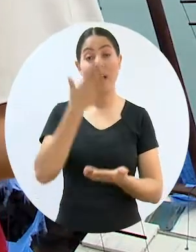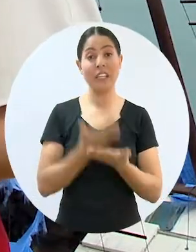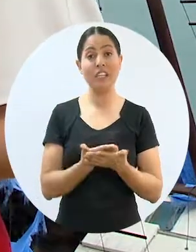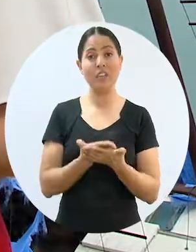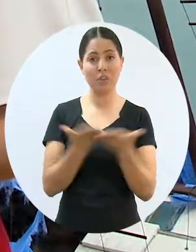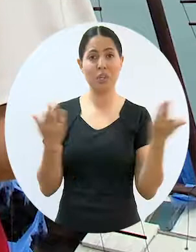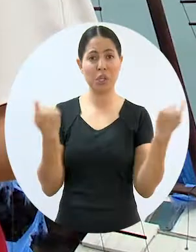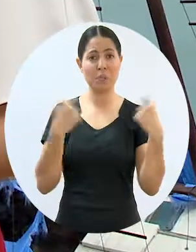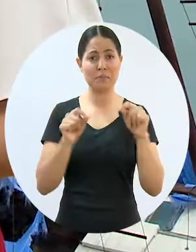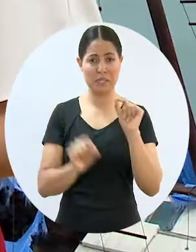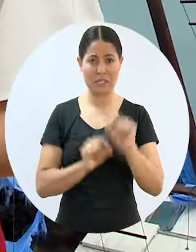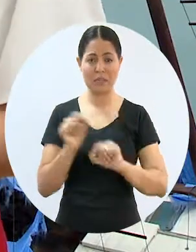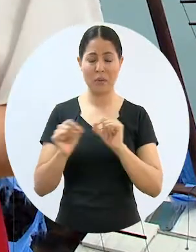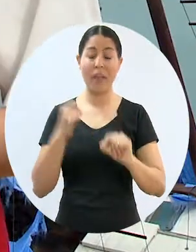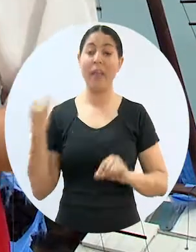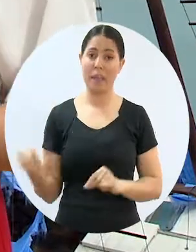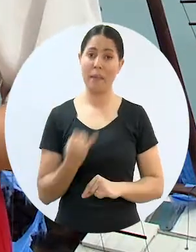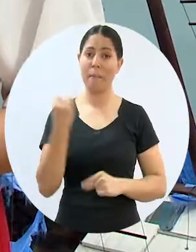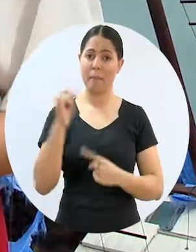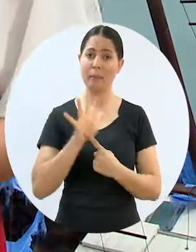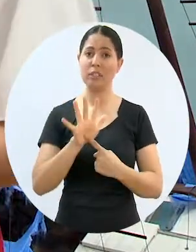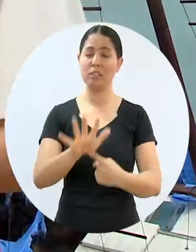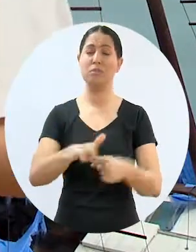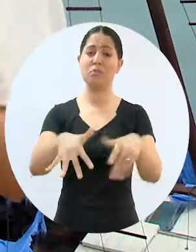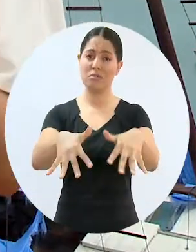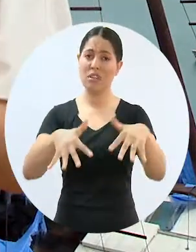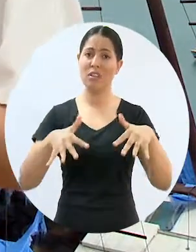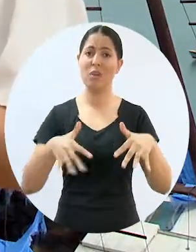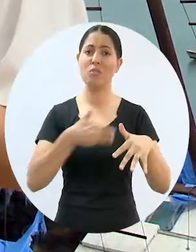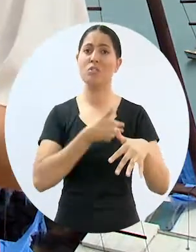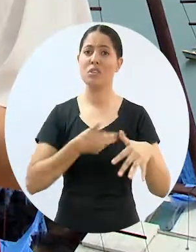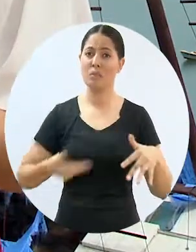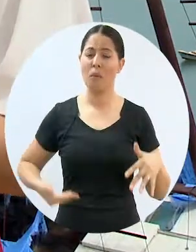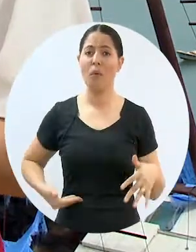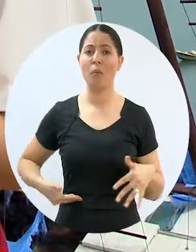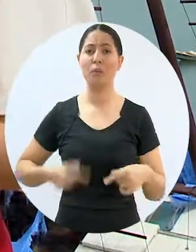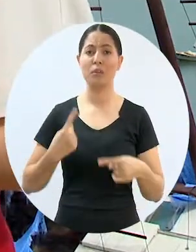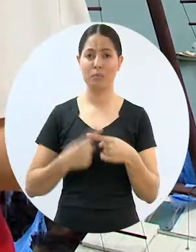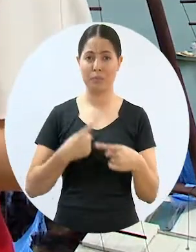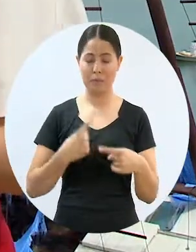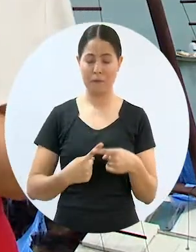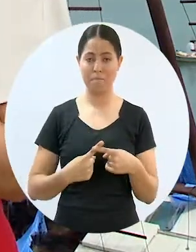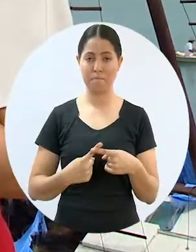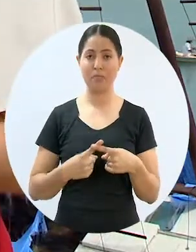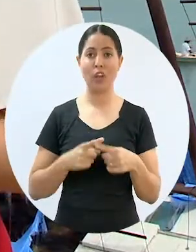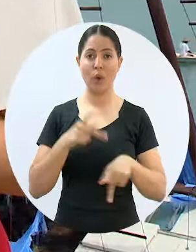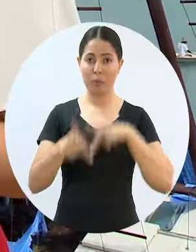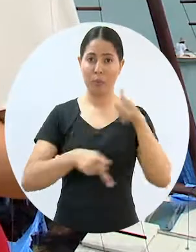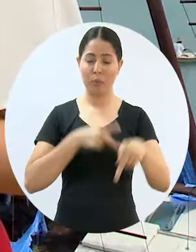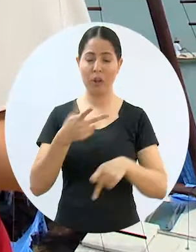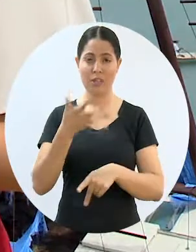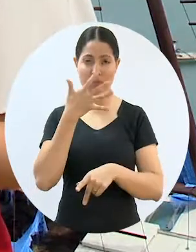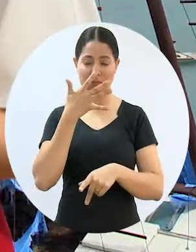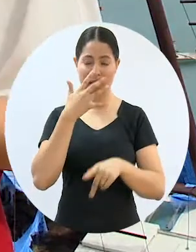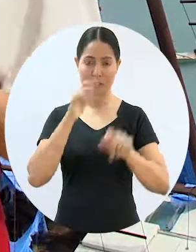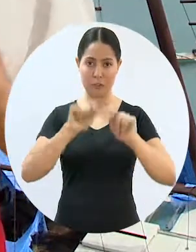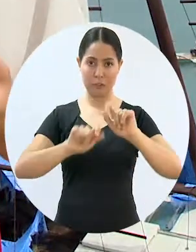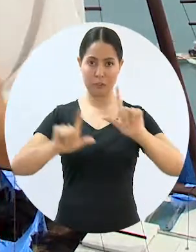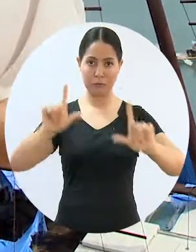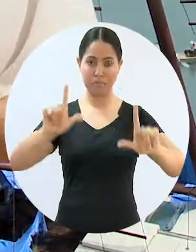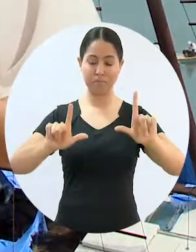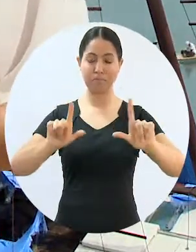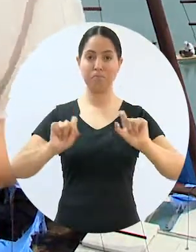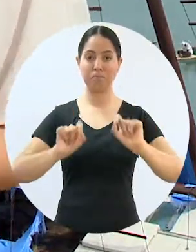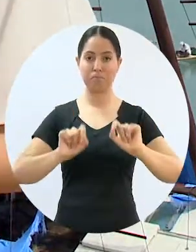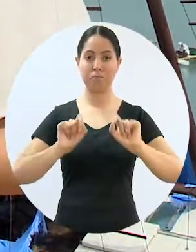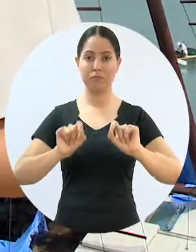precisa reforçar um pouco a importância dessas audiências públicas para quem está assistindo a gente. É justamente para unir uma comunidade, como a gente deu o exemplo